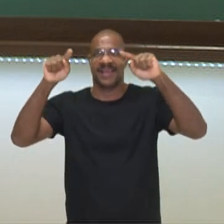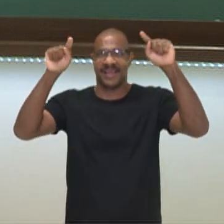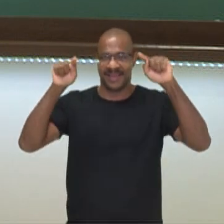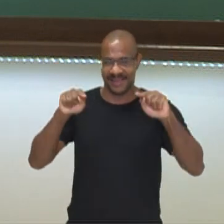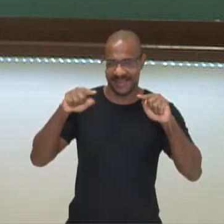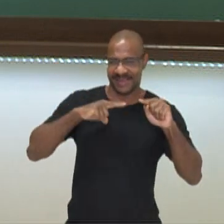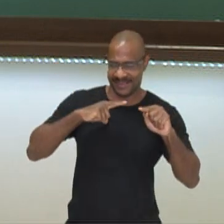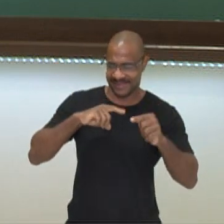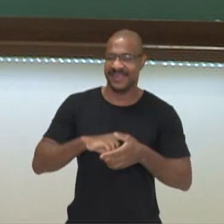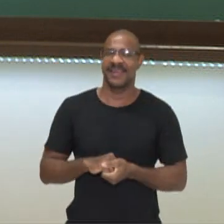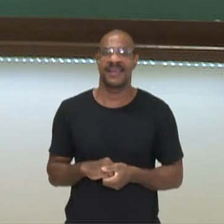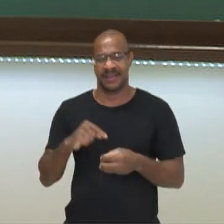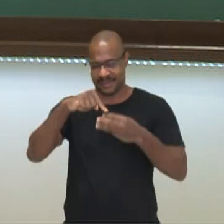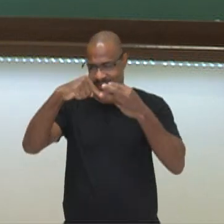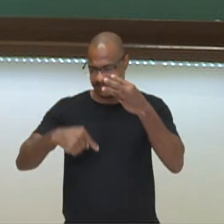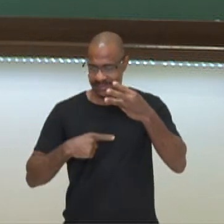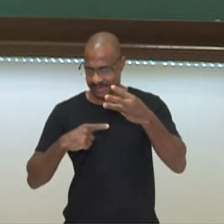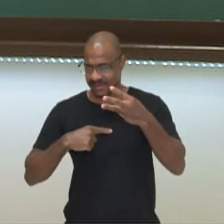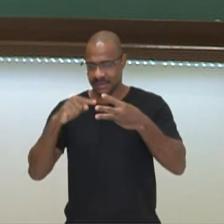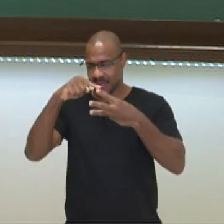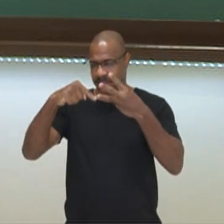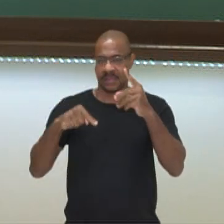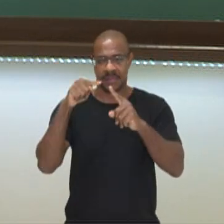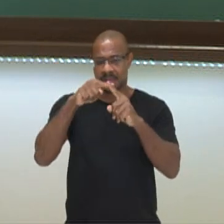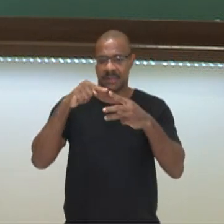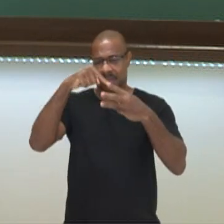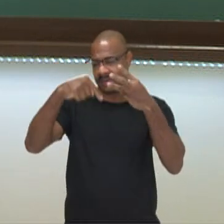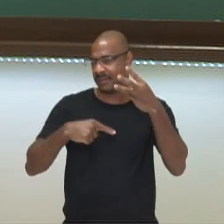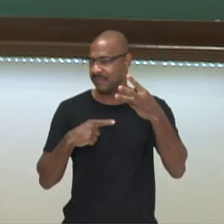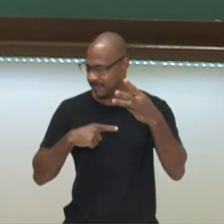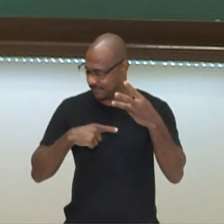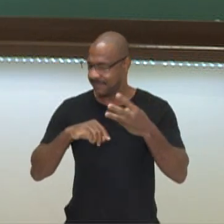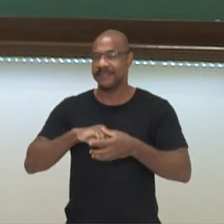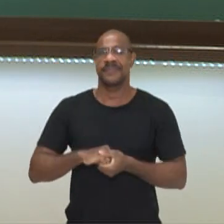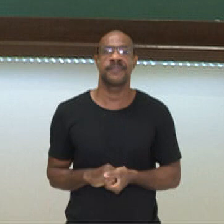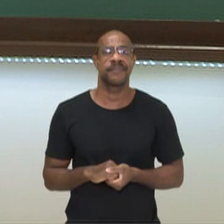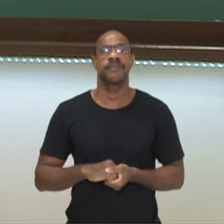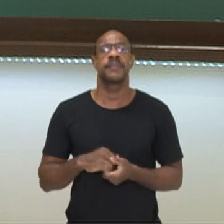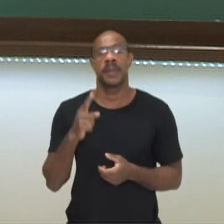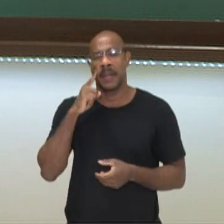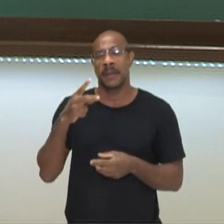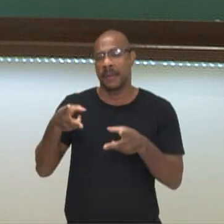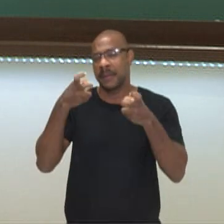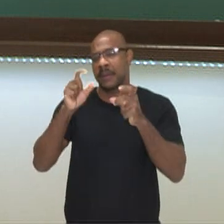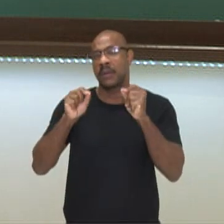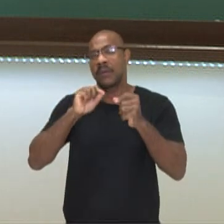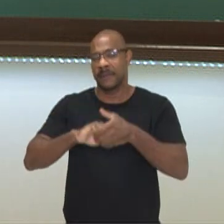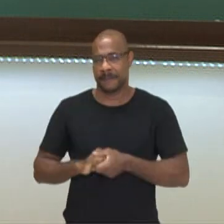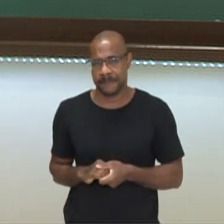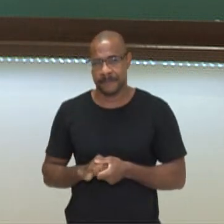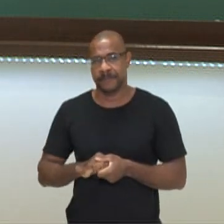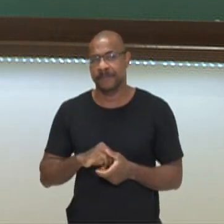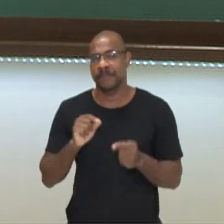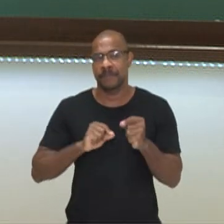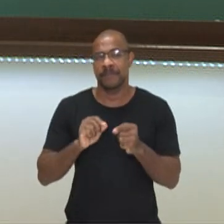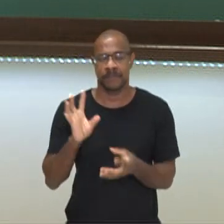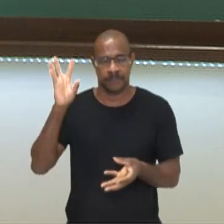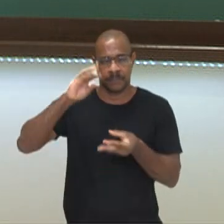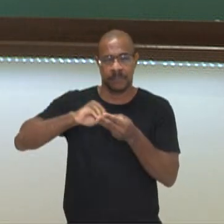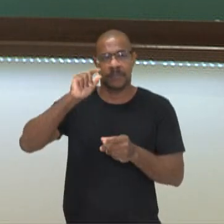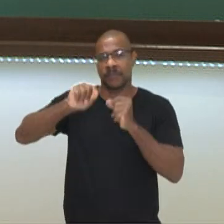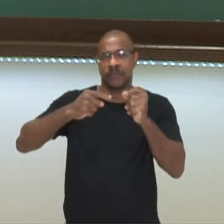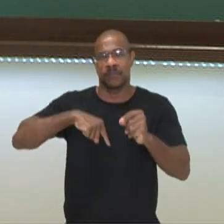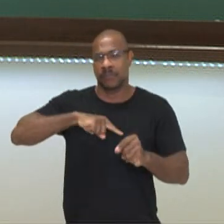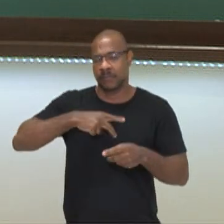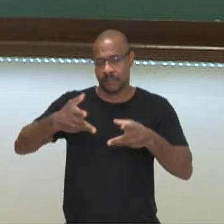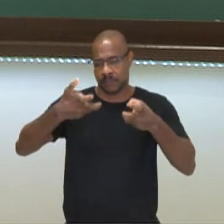isso que a gente viu? Então, a gente tem esses três tipos de sinais de associação. Para eu olhar para esses sinais de associação e retomando lá o que a